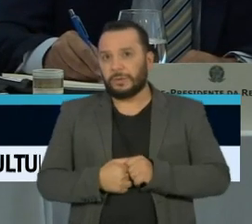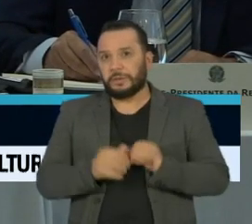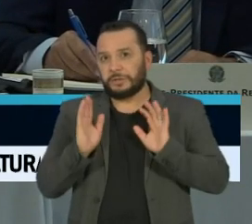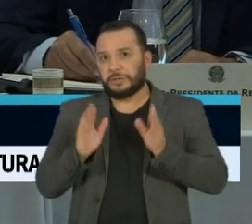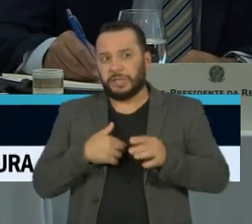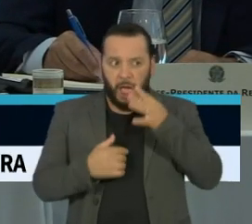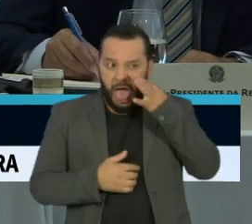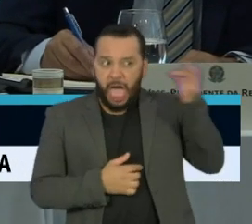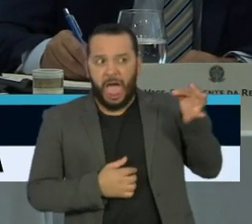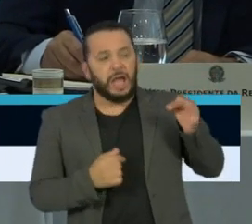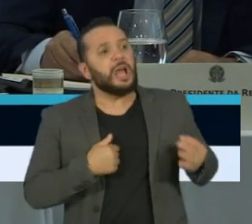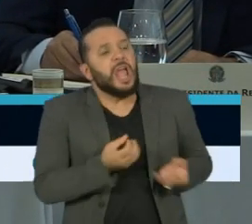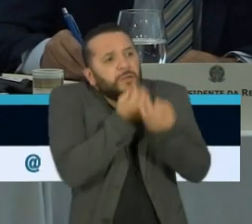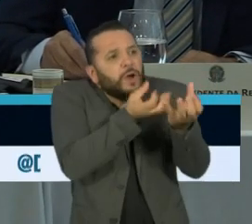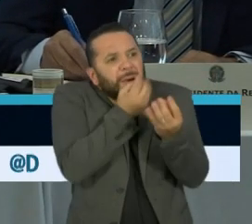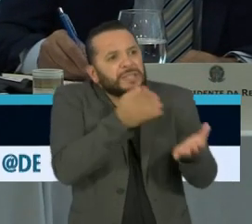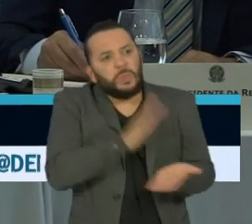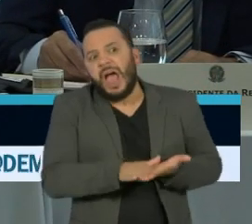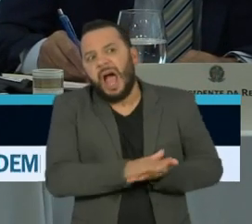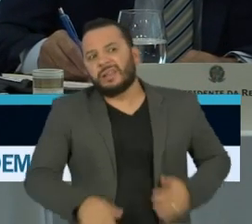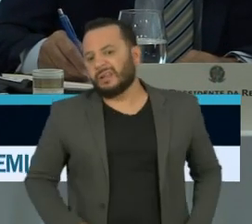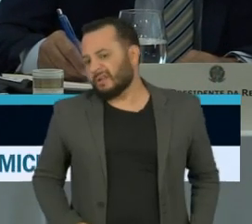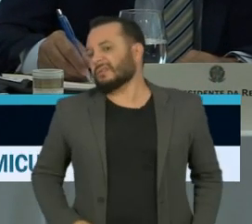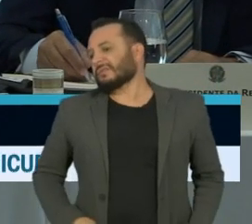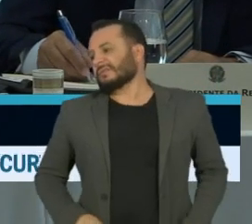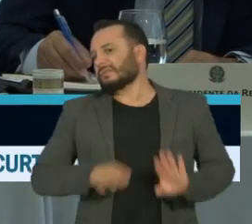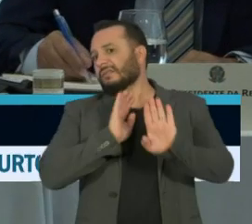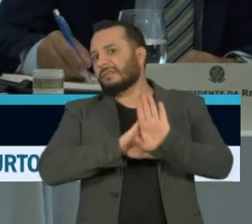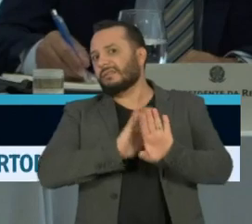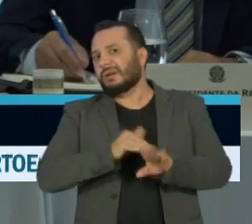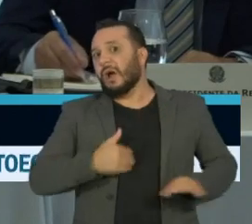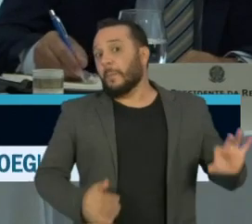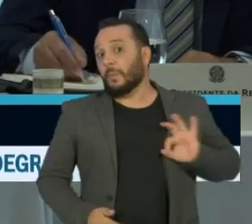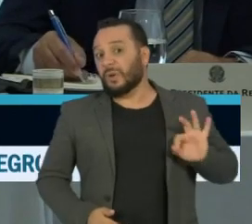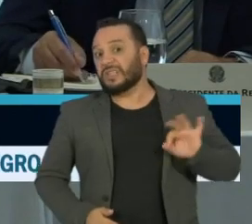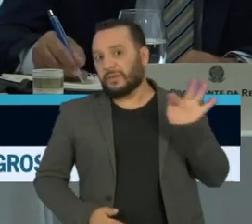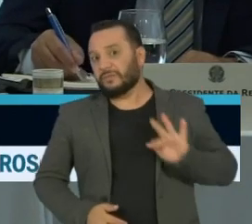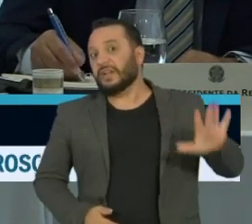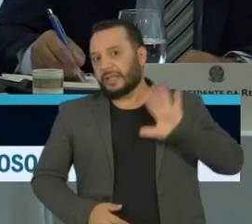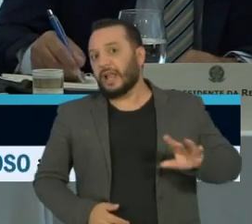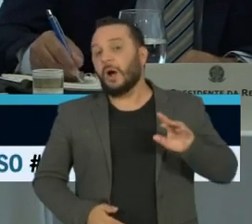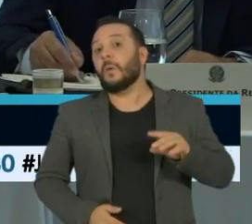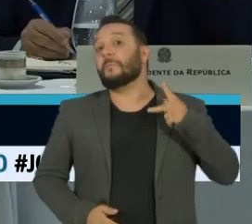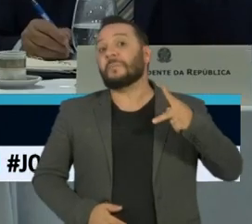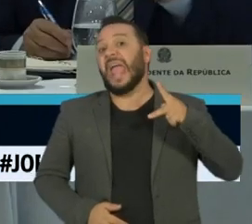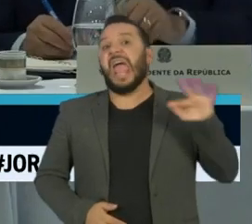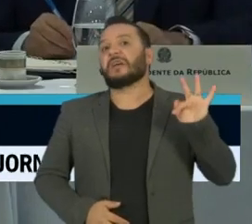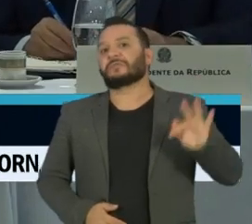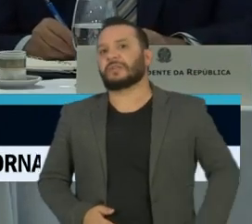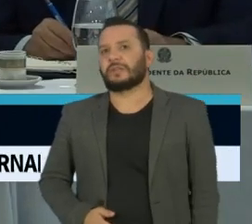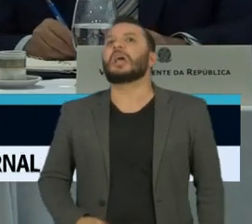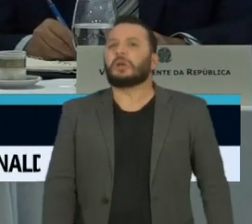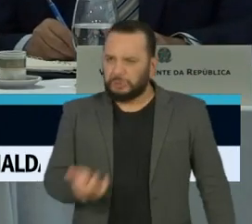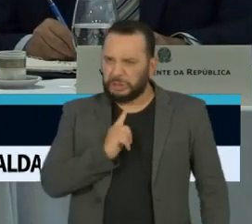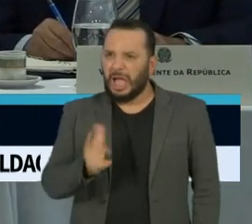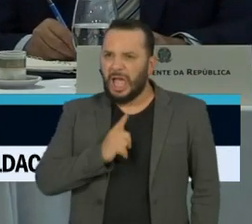fala que não recebe informações e cita nominalmente a polícia federal pela sigla pf